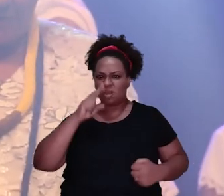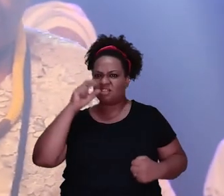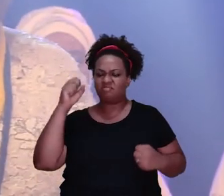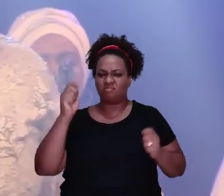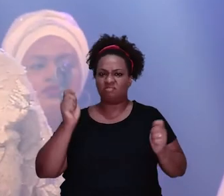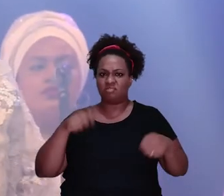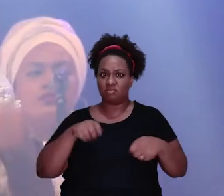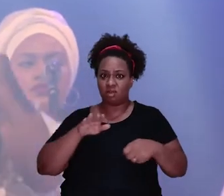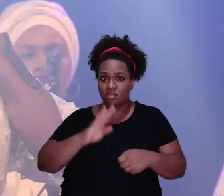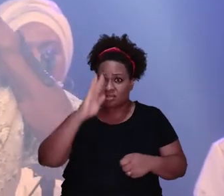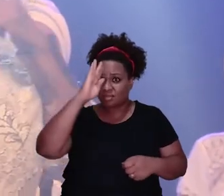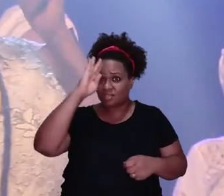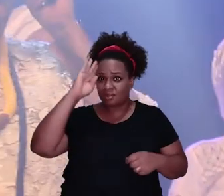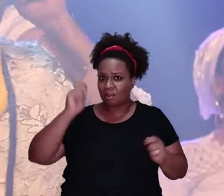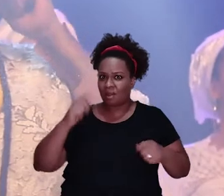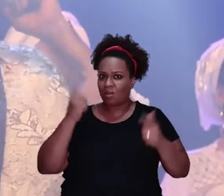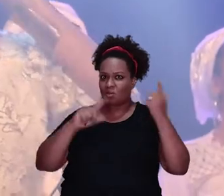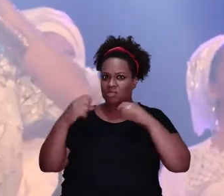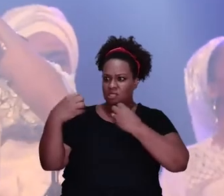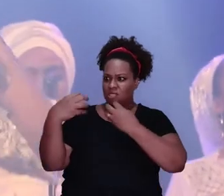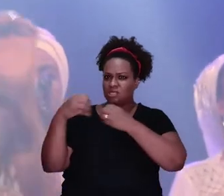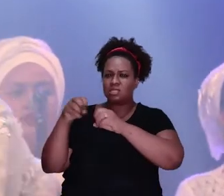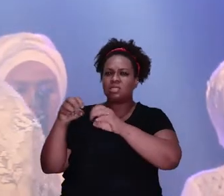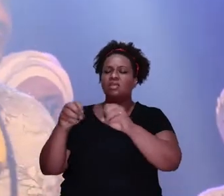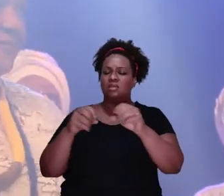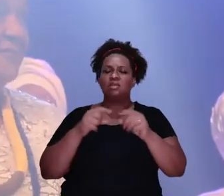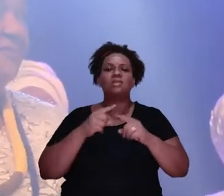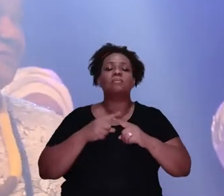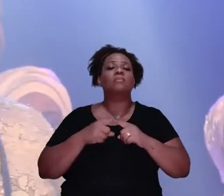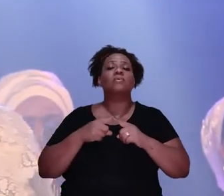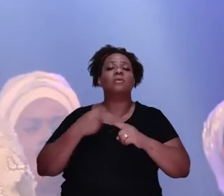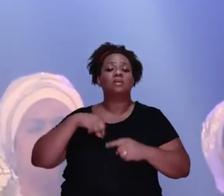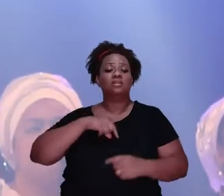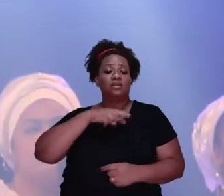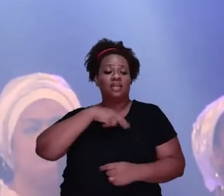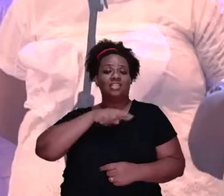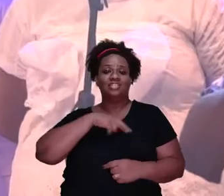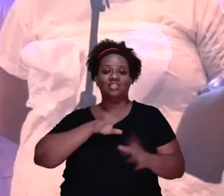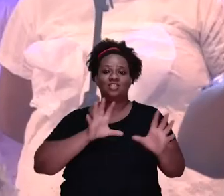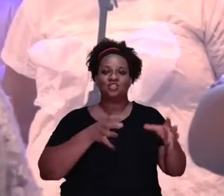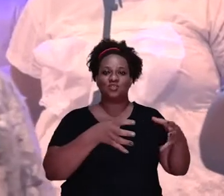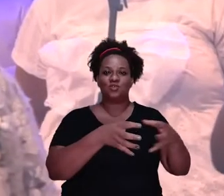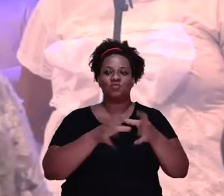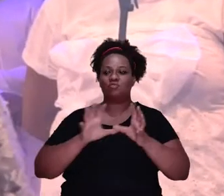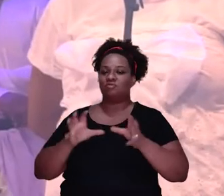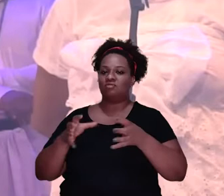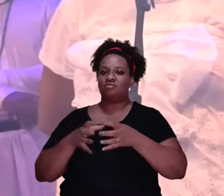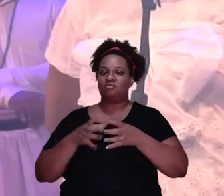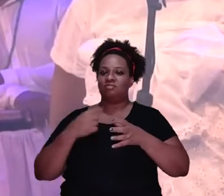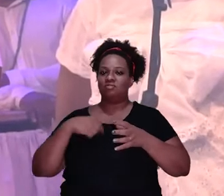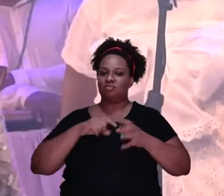capital humano para isto e os candomblés tem ensinado muita gente né porque nós somos uma religião do